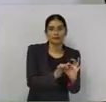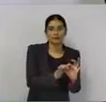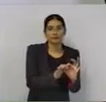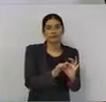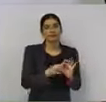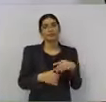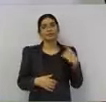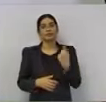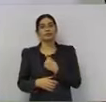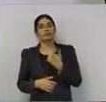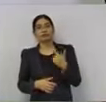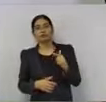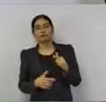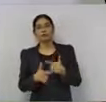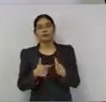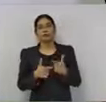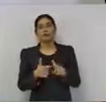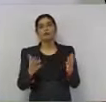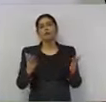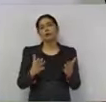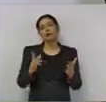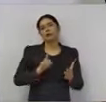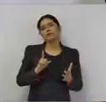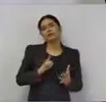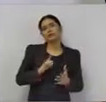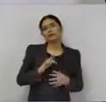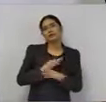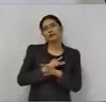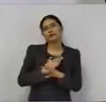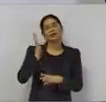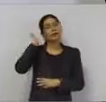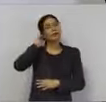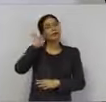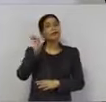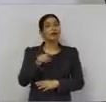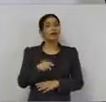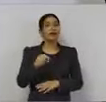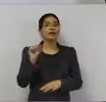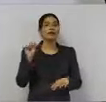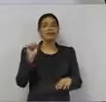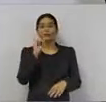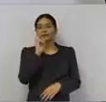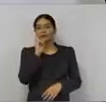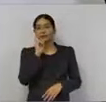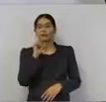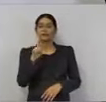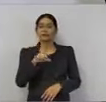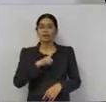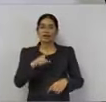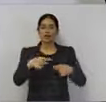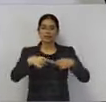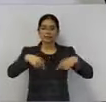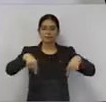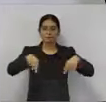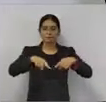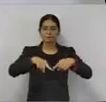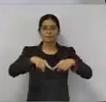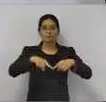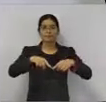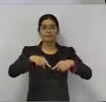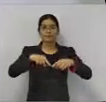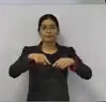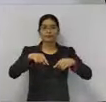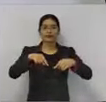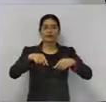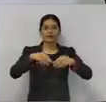problemas de como nós temos hoje na cidade de Belém, que é a espera do buraco por causa das interligações e